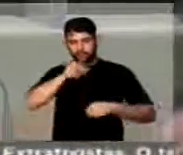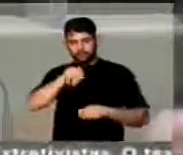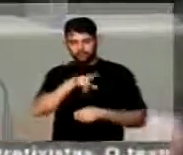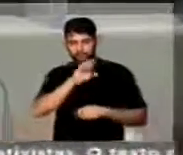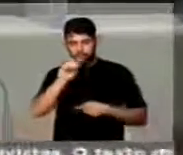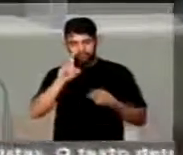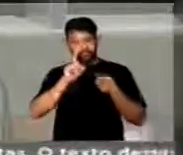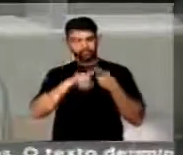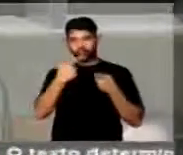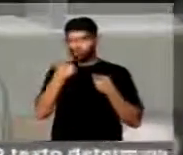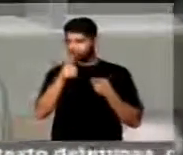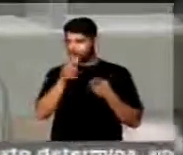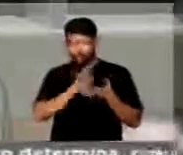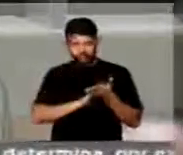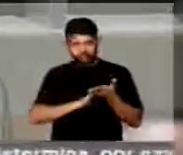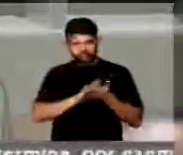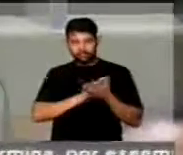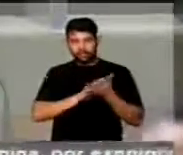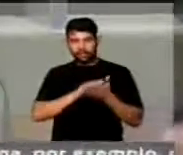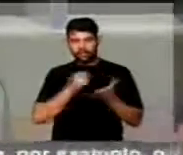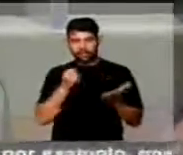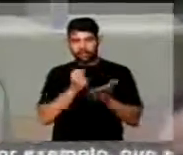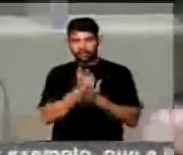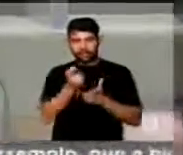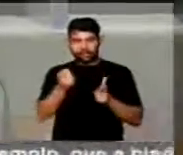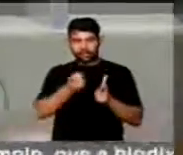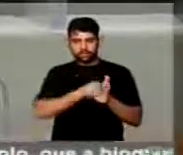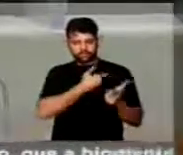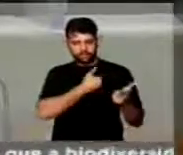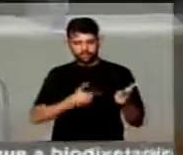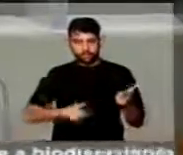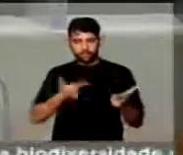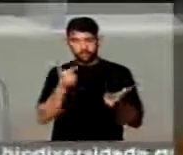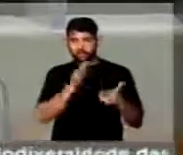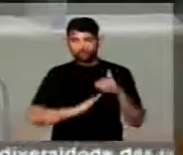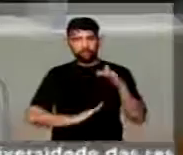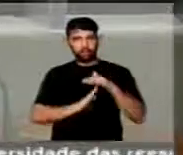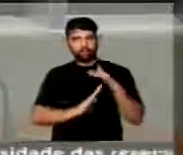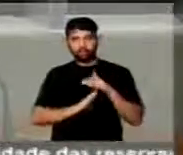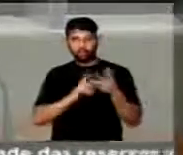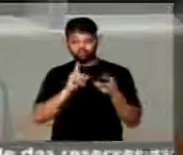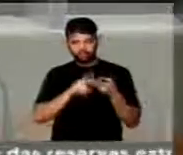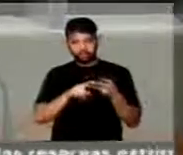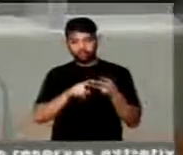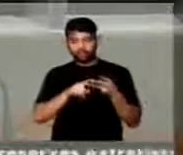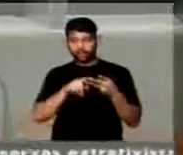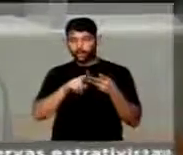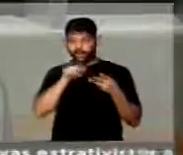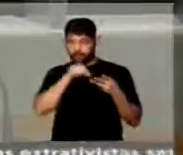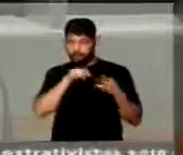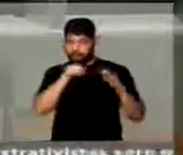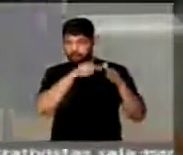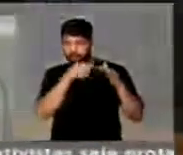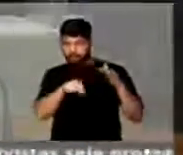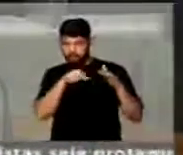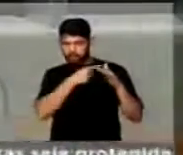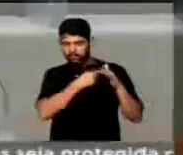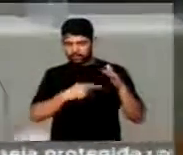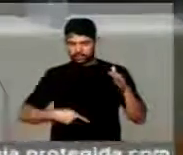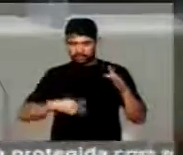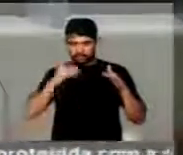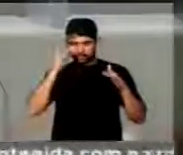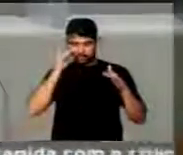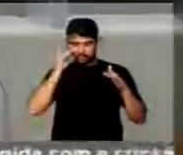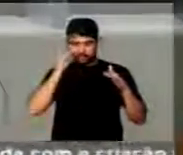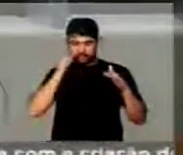juros e amortizações da dívida pública. Este veto da